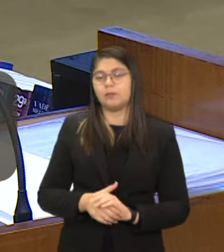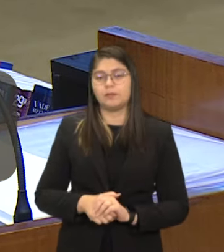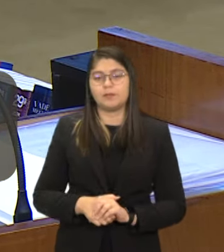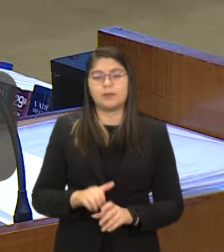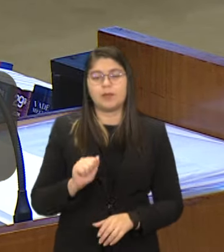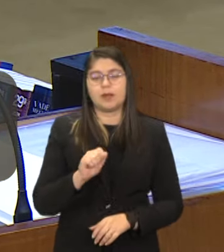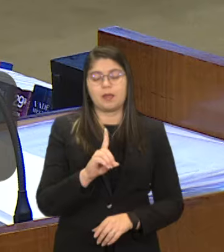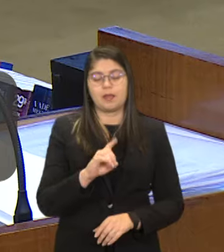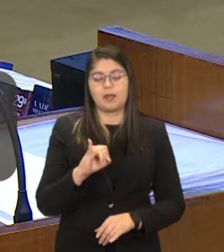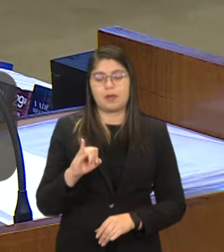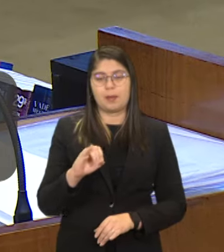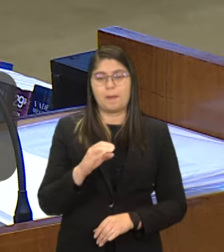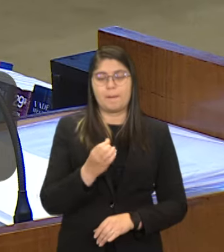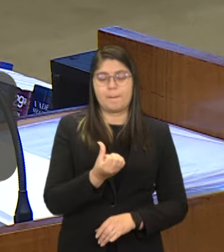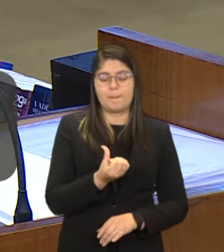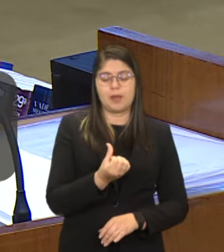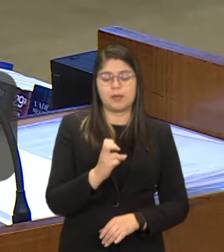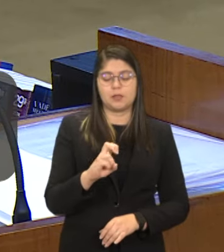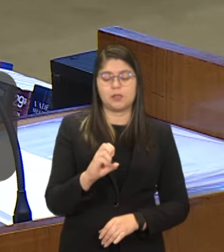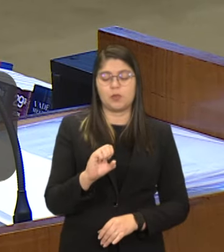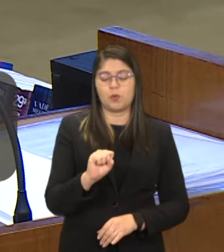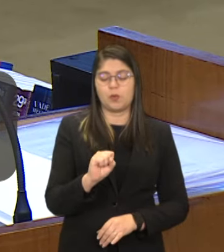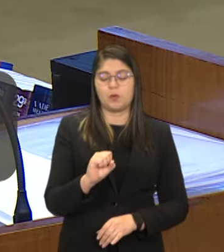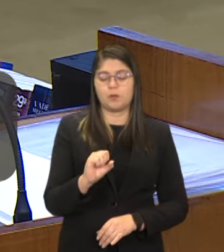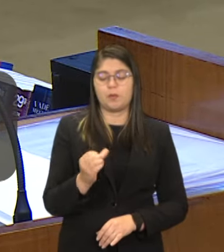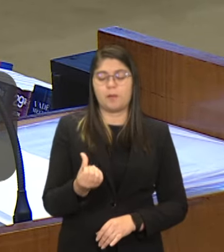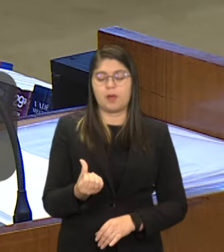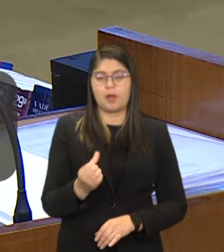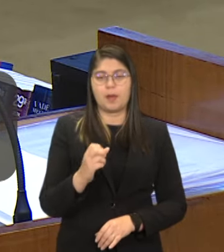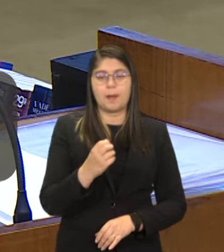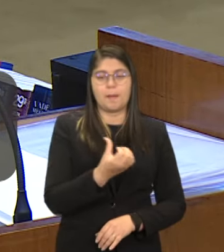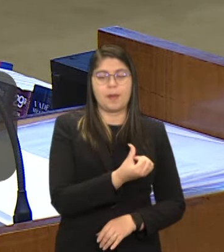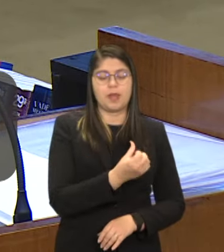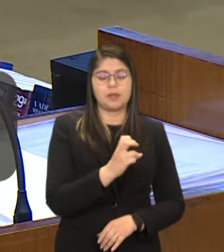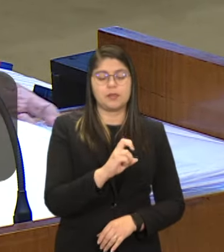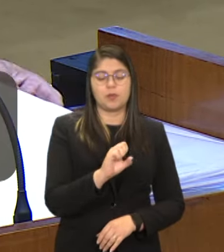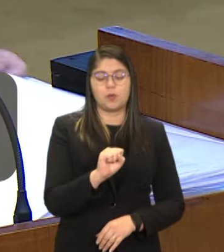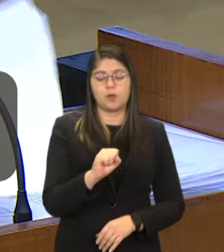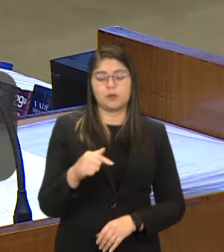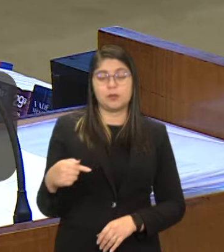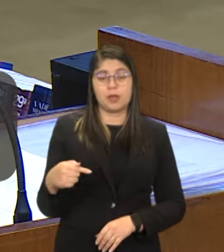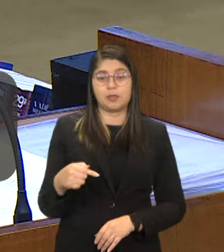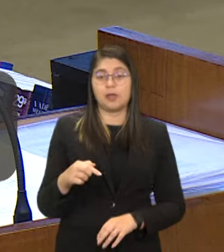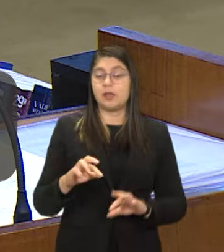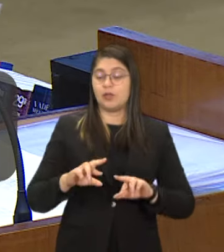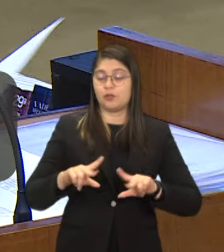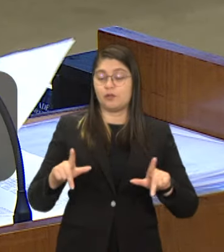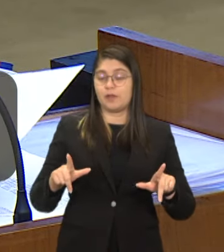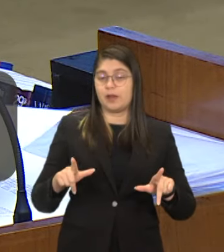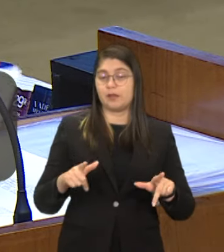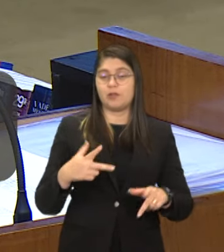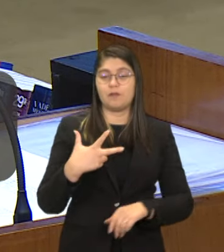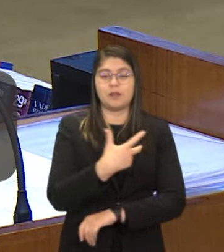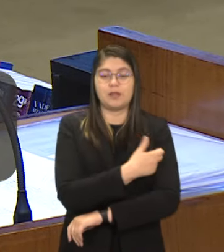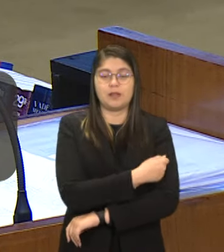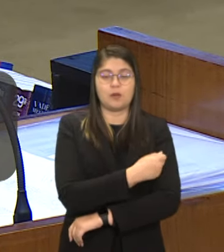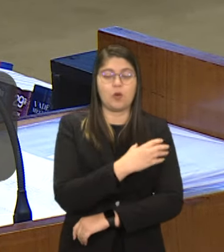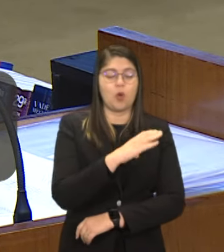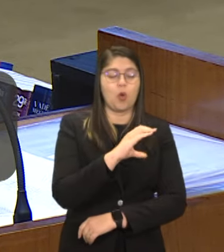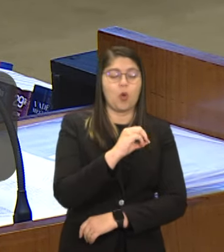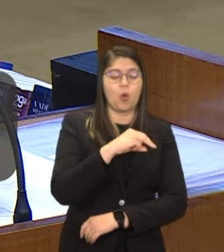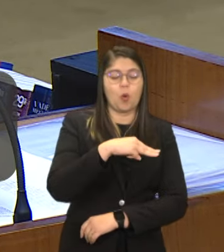ADIs 6586 e 6587, com a distinção entre vacinação compulsória e vacinação